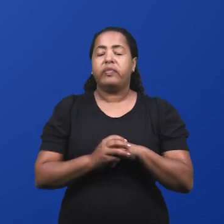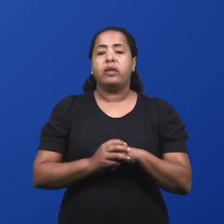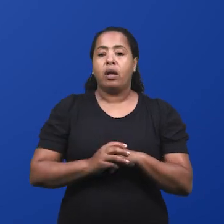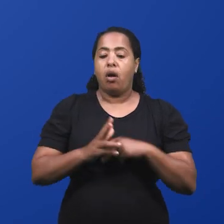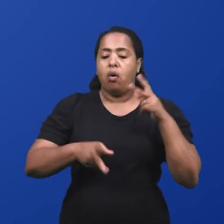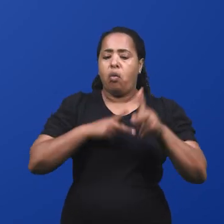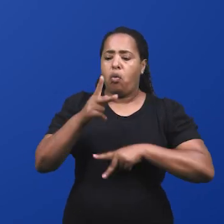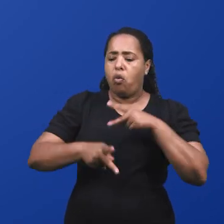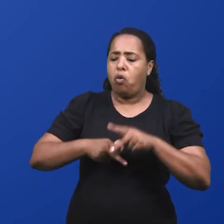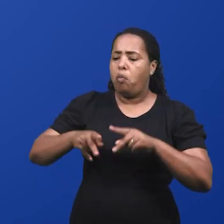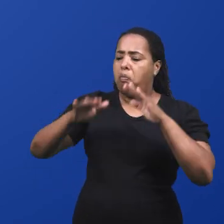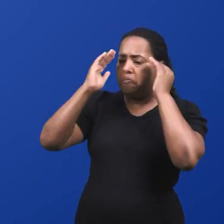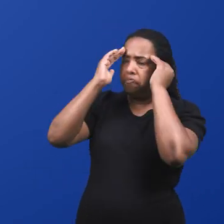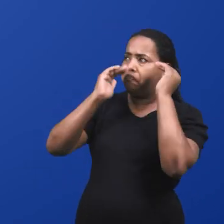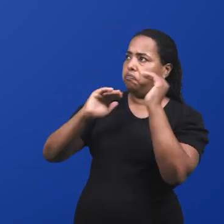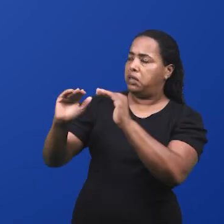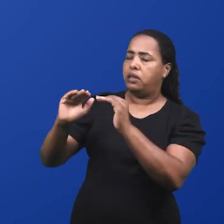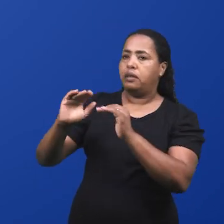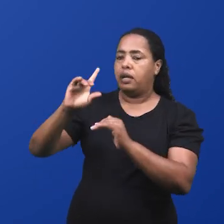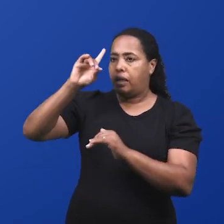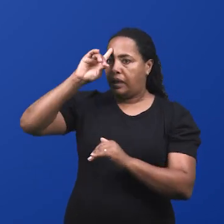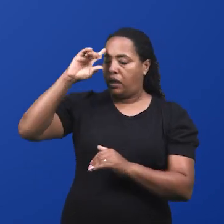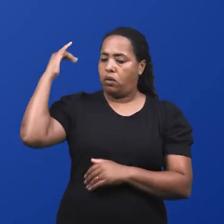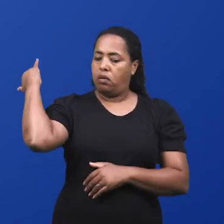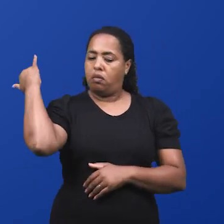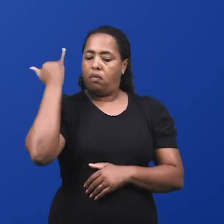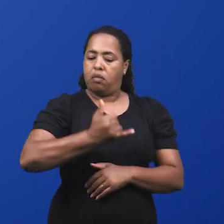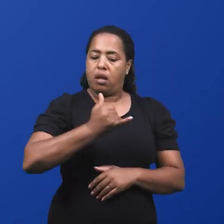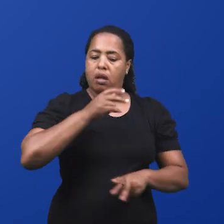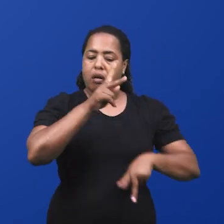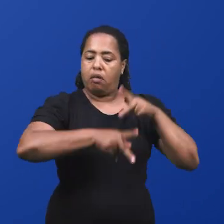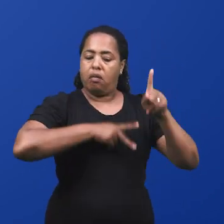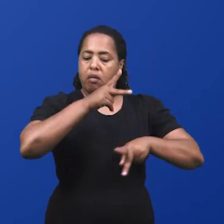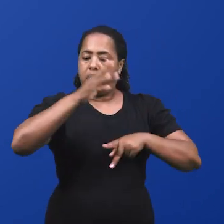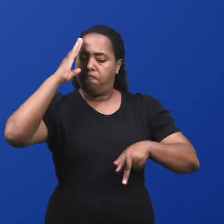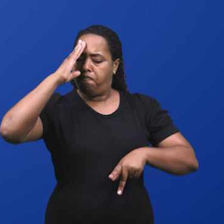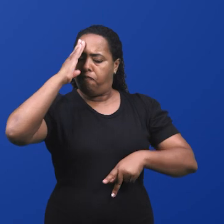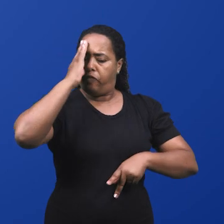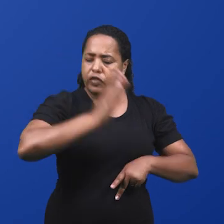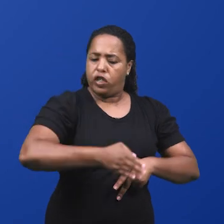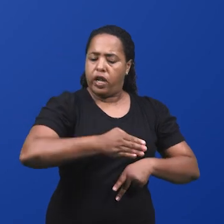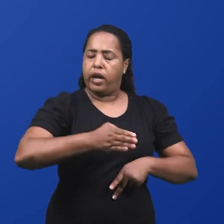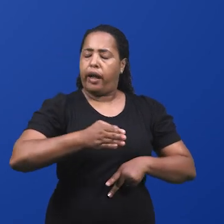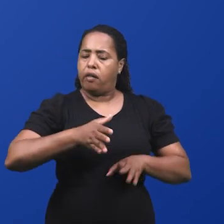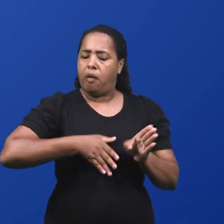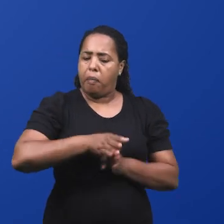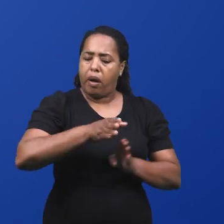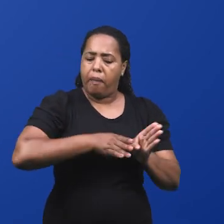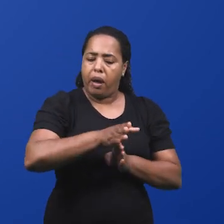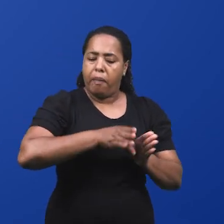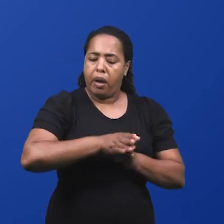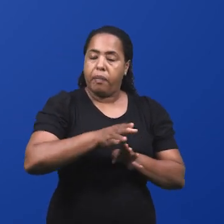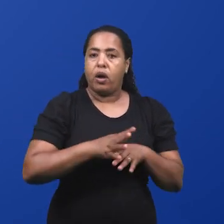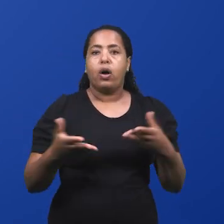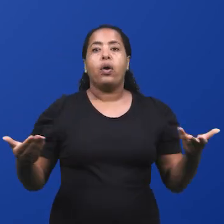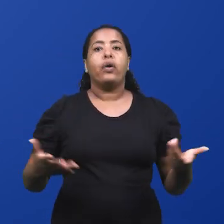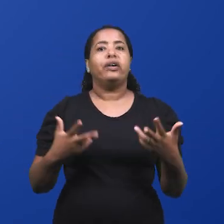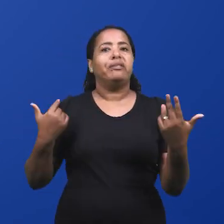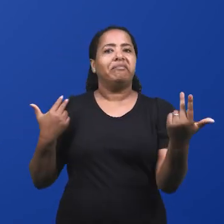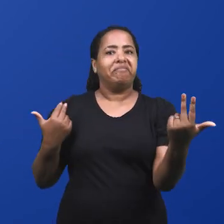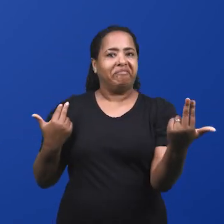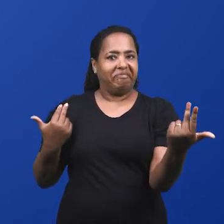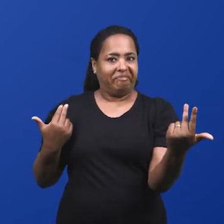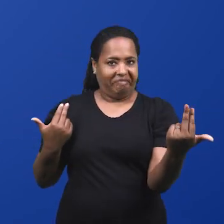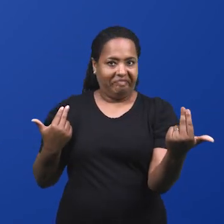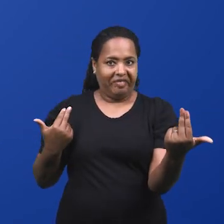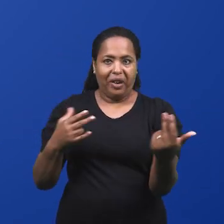momento debaixo da palavra de Deus. Deus falava diretamente com o povo, dava suas ordenações e